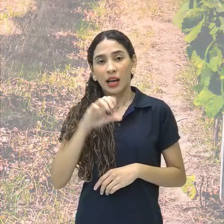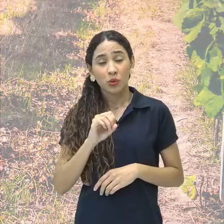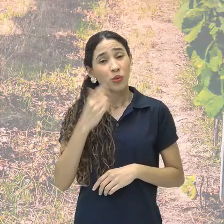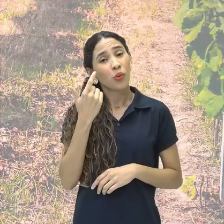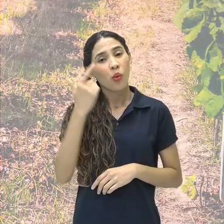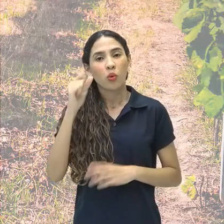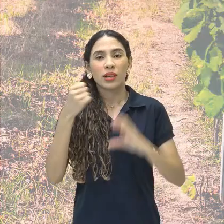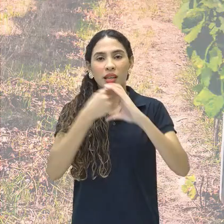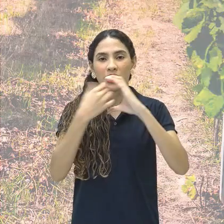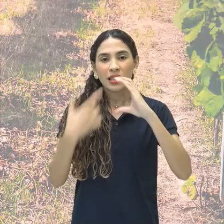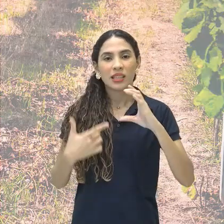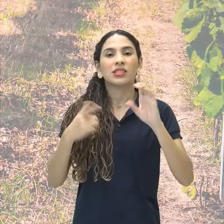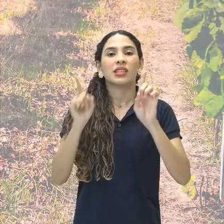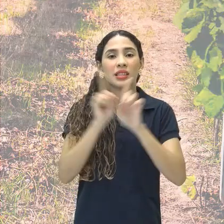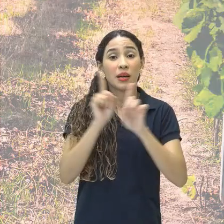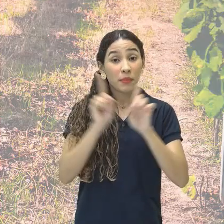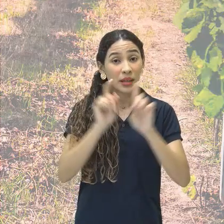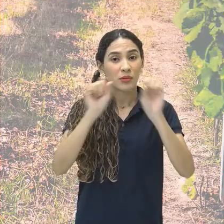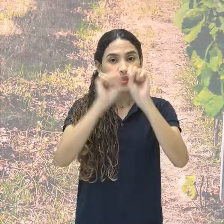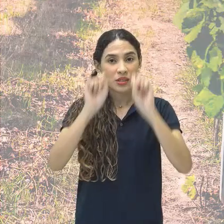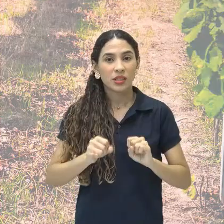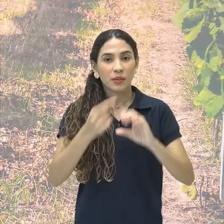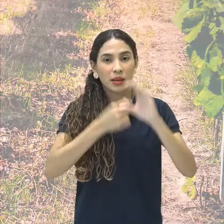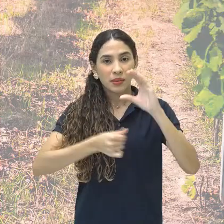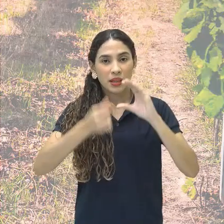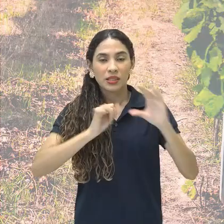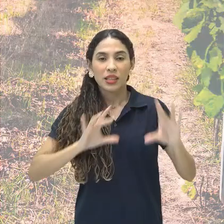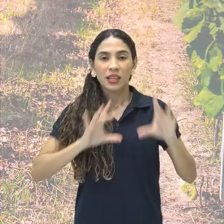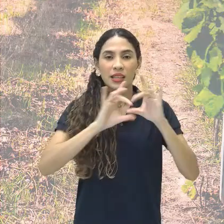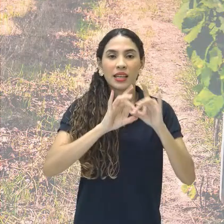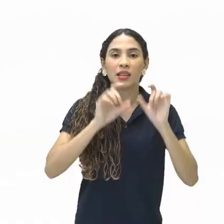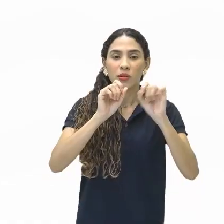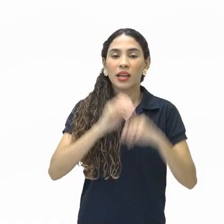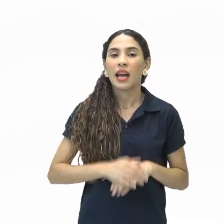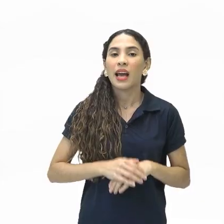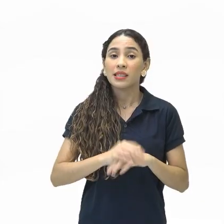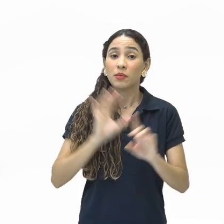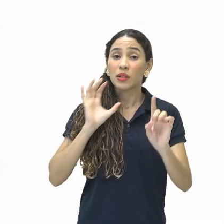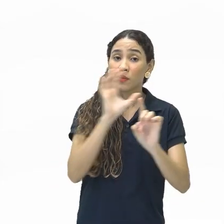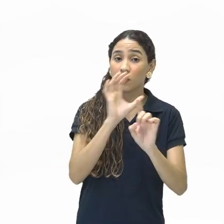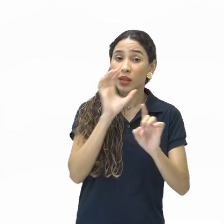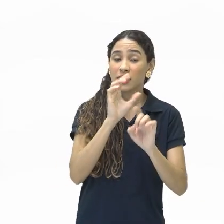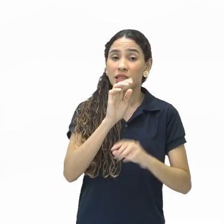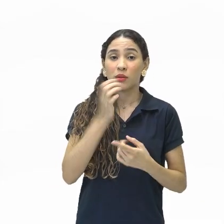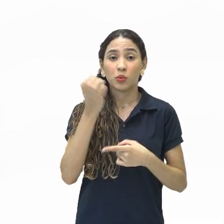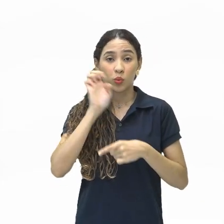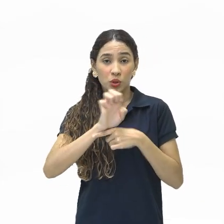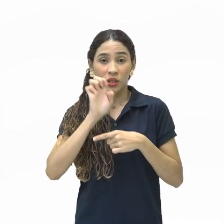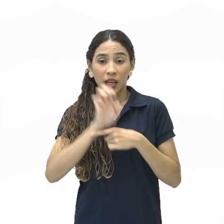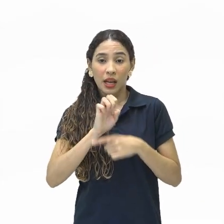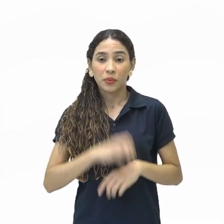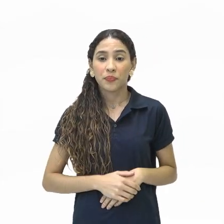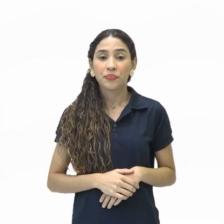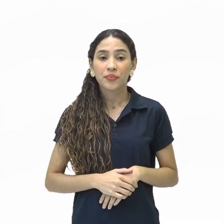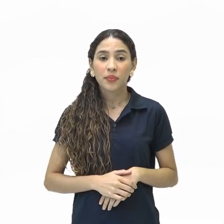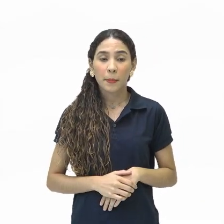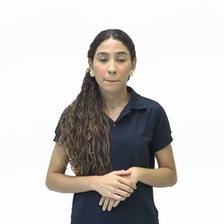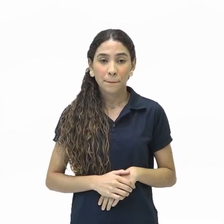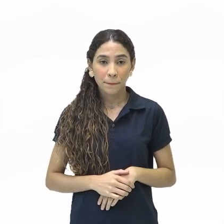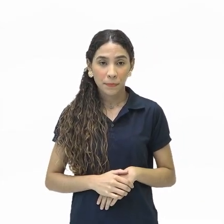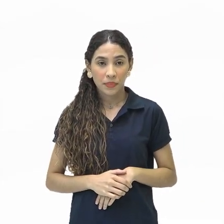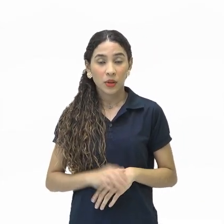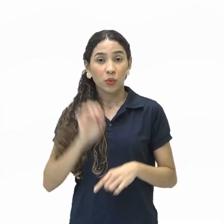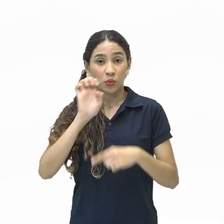característica também do sistema capitalista está ligado com a intervenção do Estado. O Estado, pessoal,